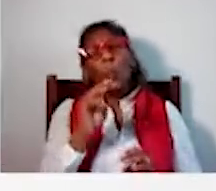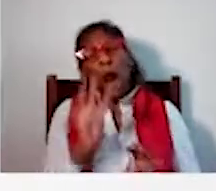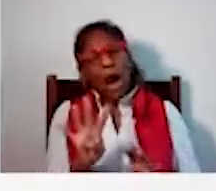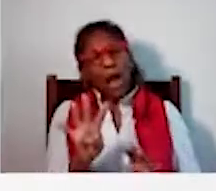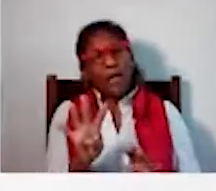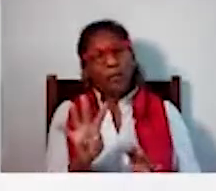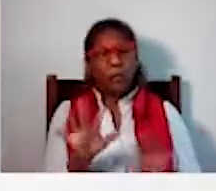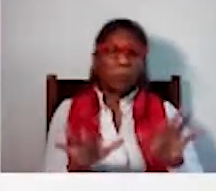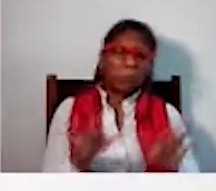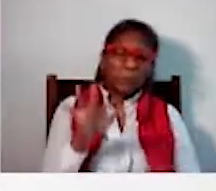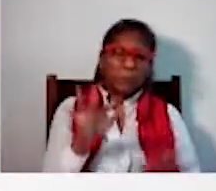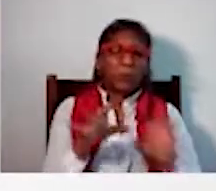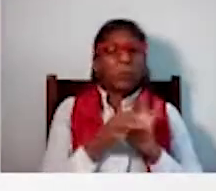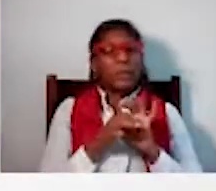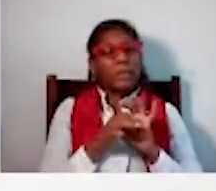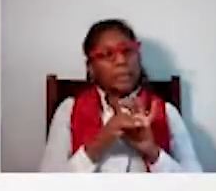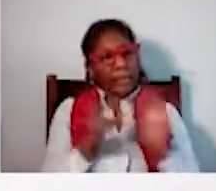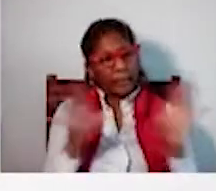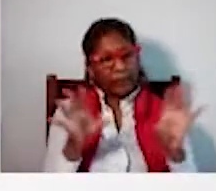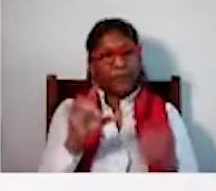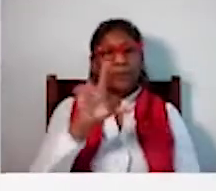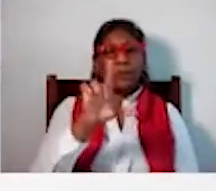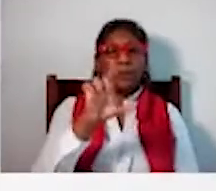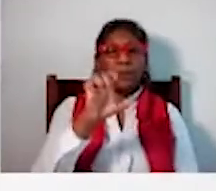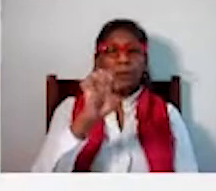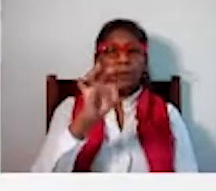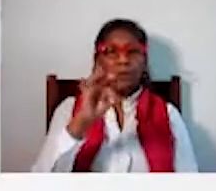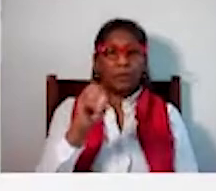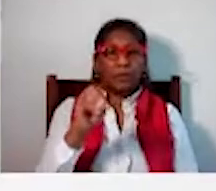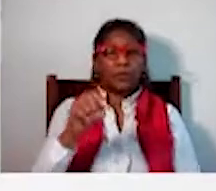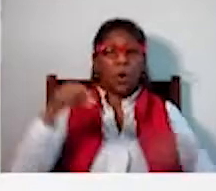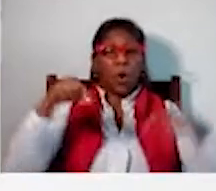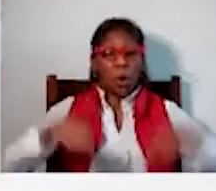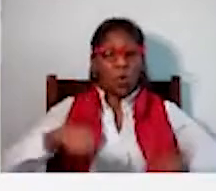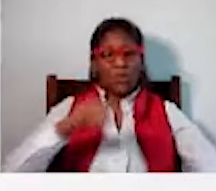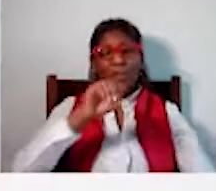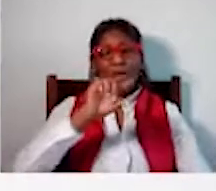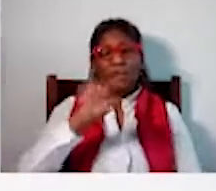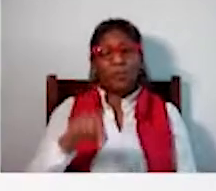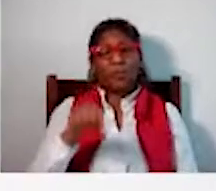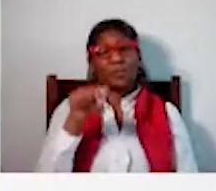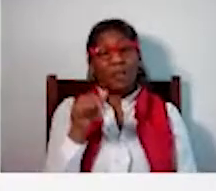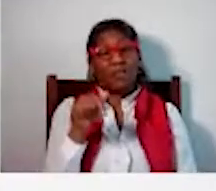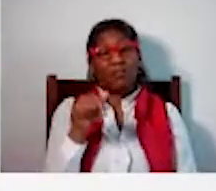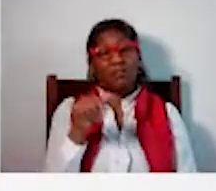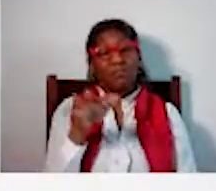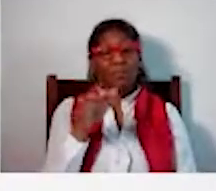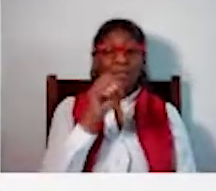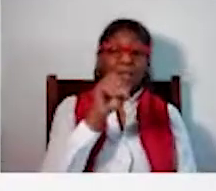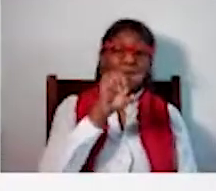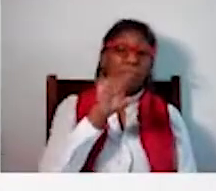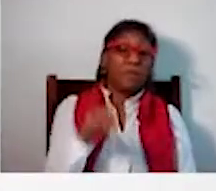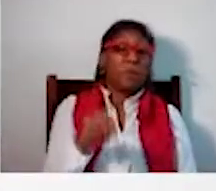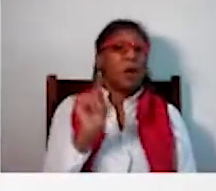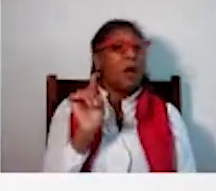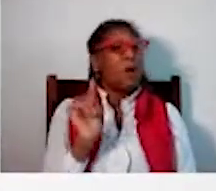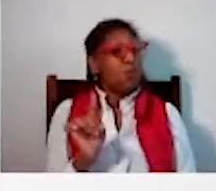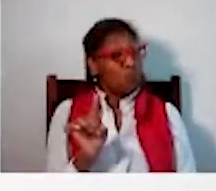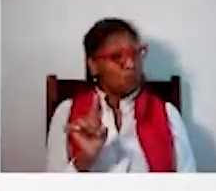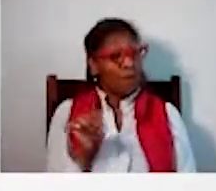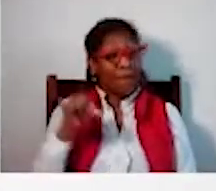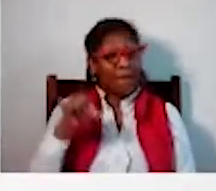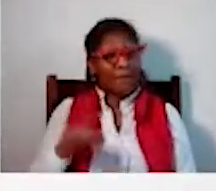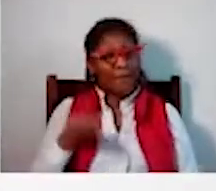paciente Covid, hoje está aqui girando em 0,7 a 1, né? São os dados dessa semana